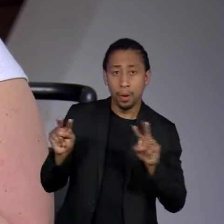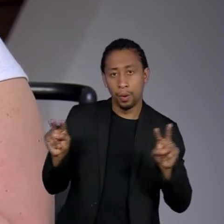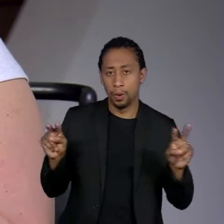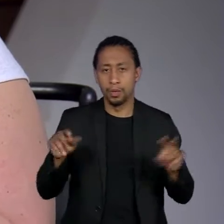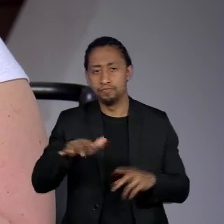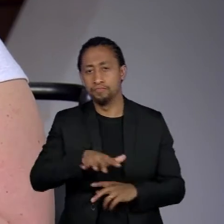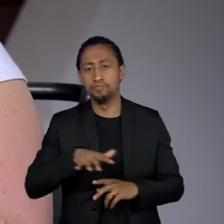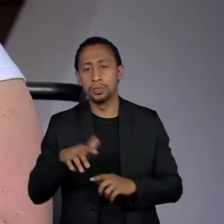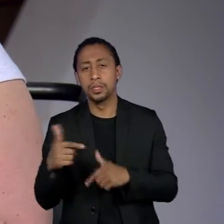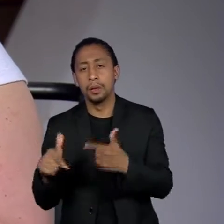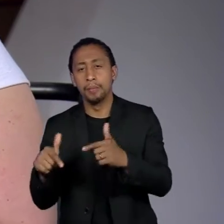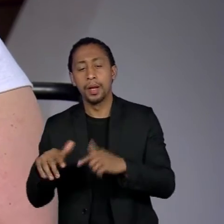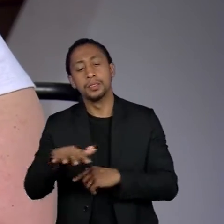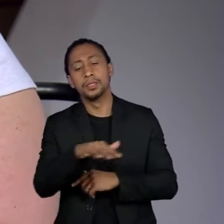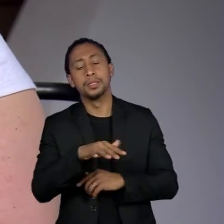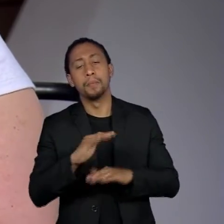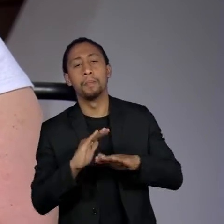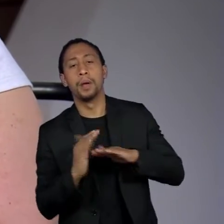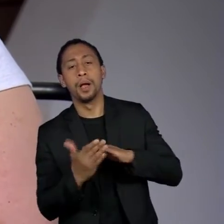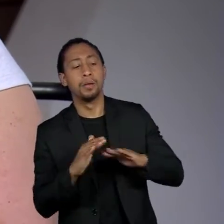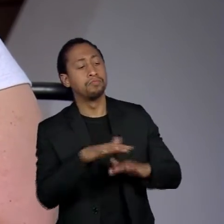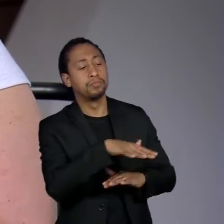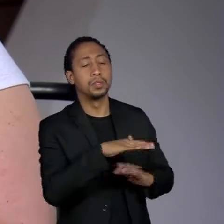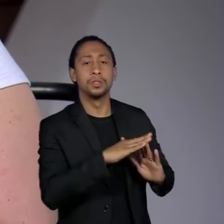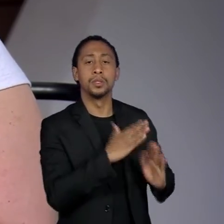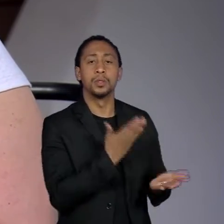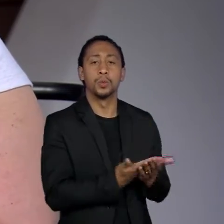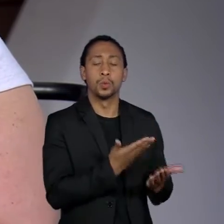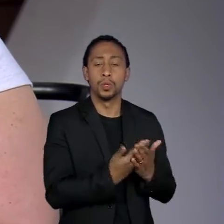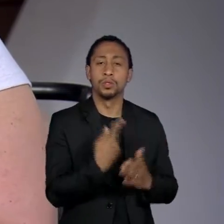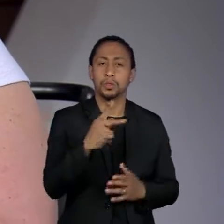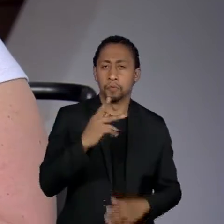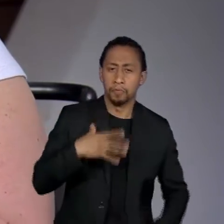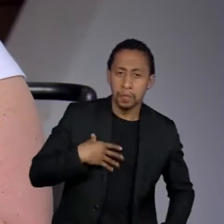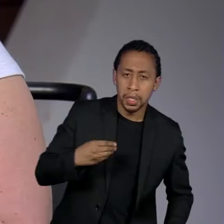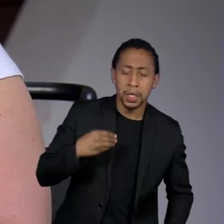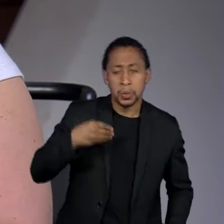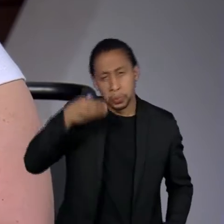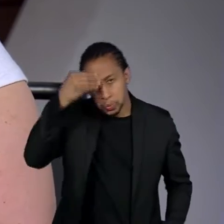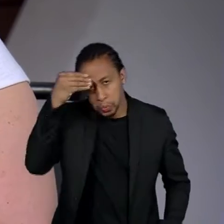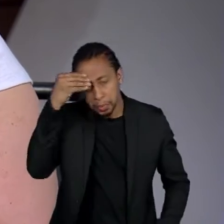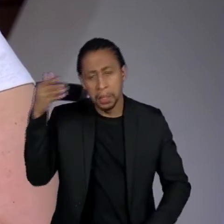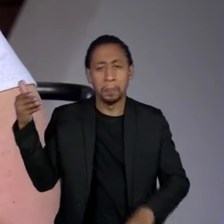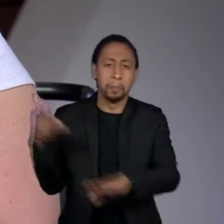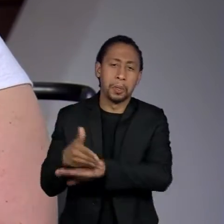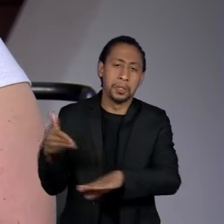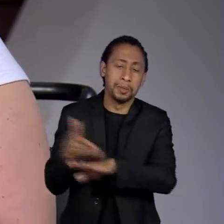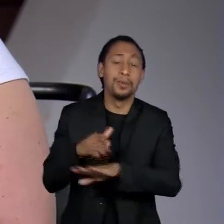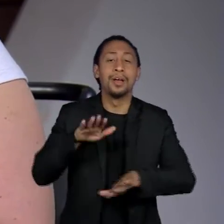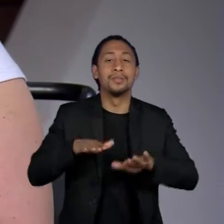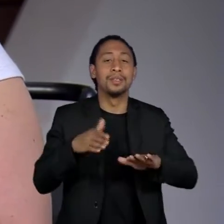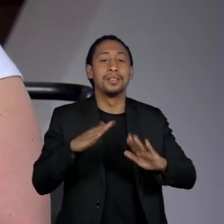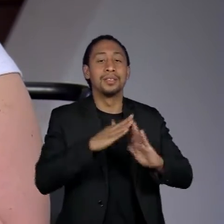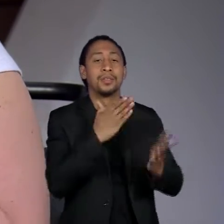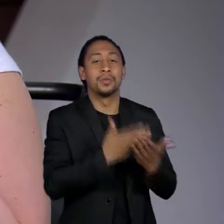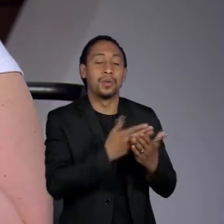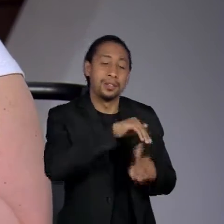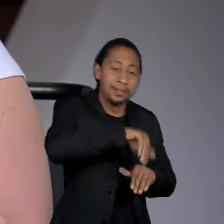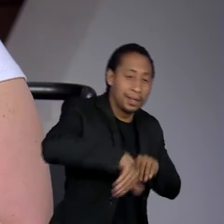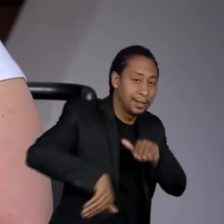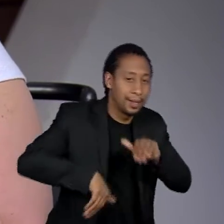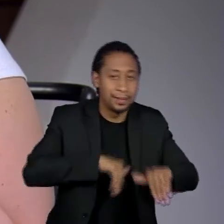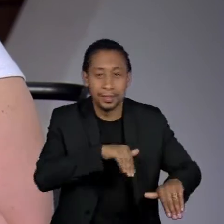no seu bairro, na escola que seus filhos, sobrinhos frequentam, na escolinha de natação, de judô,